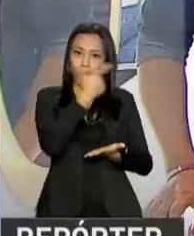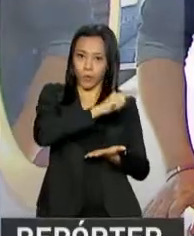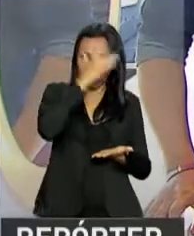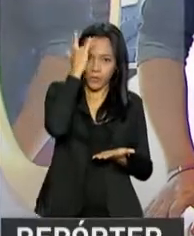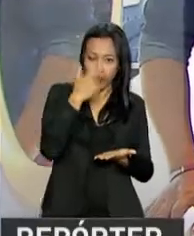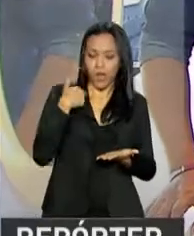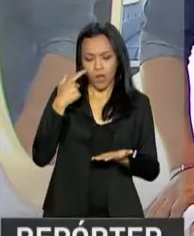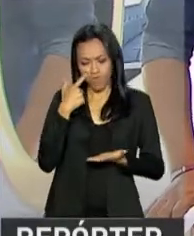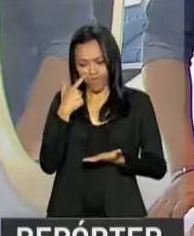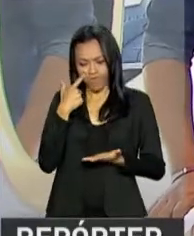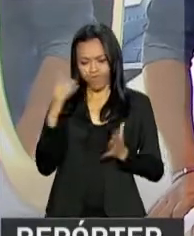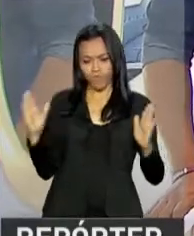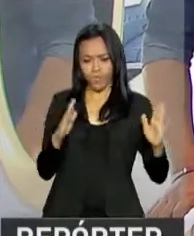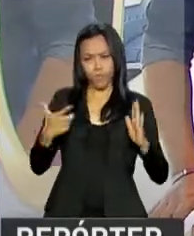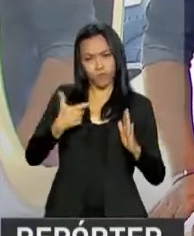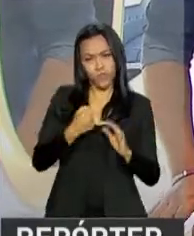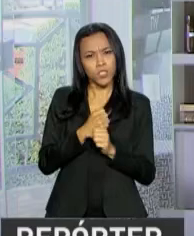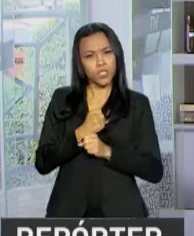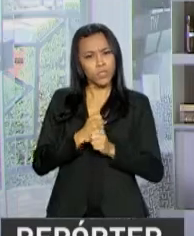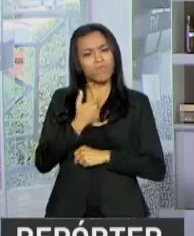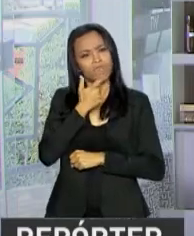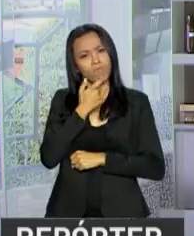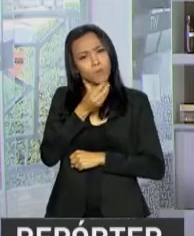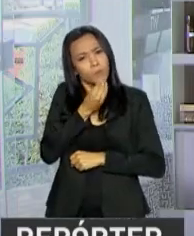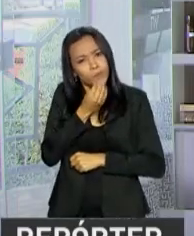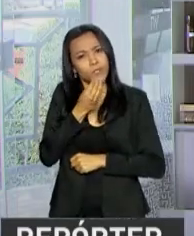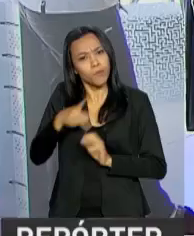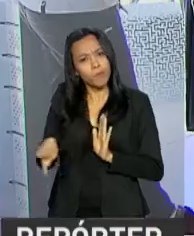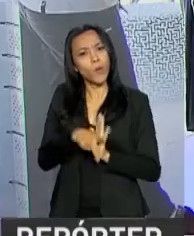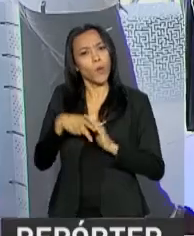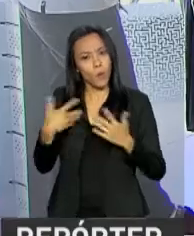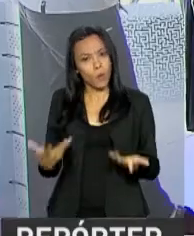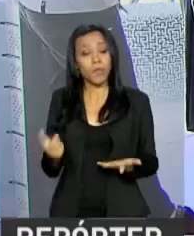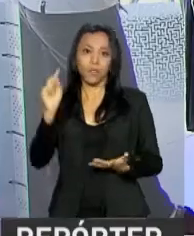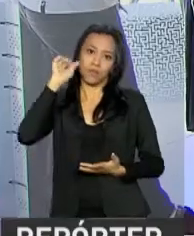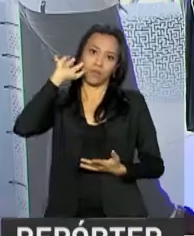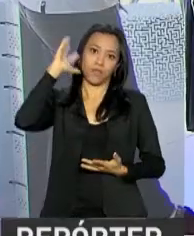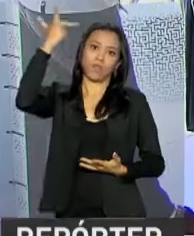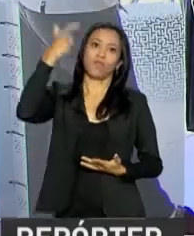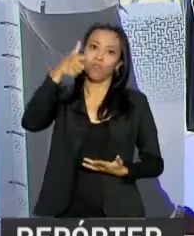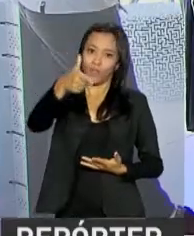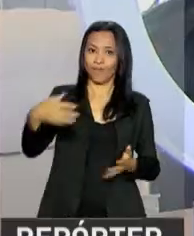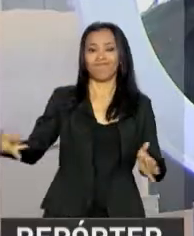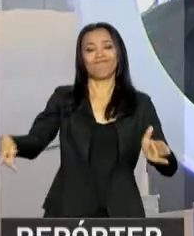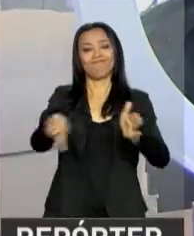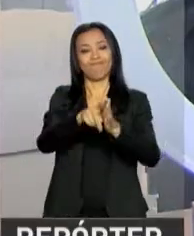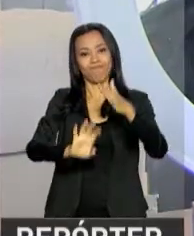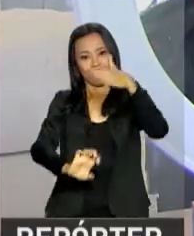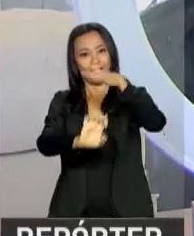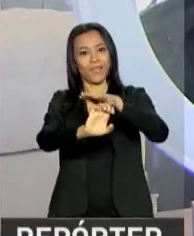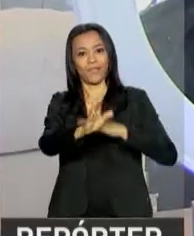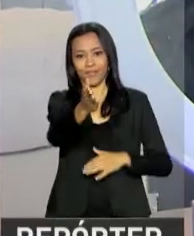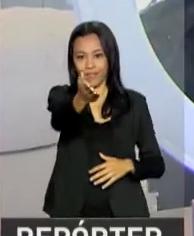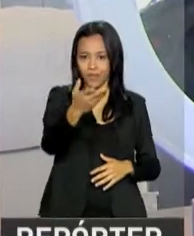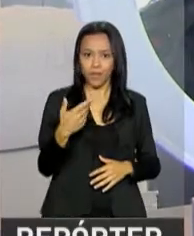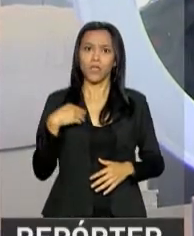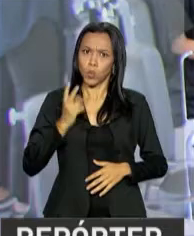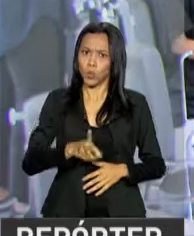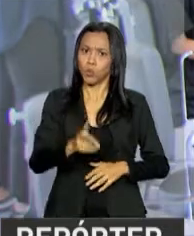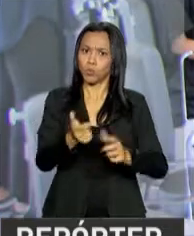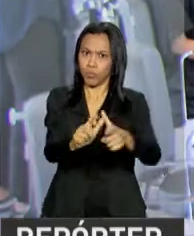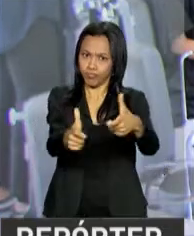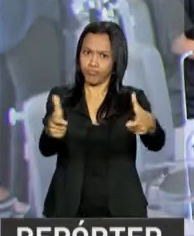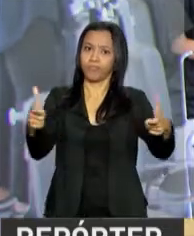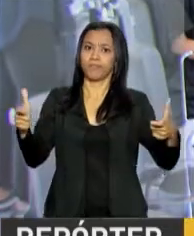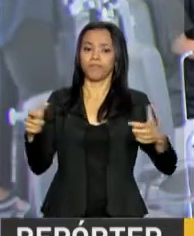percebeu que precisava investir em um negócio próprio desde então virou empresário e não parou de crescer